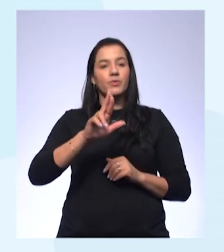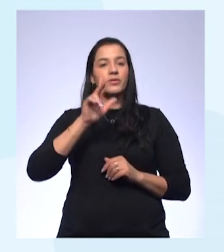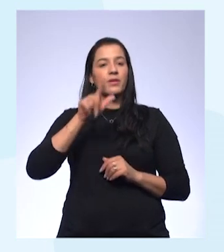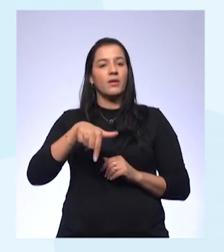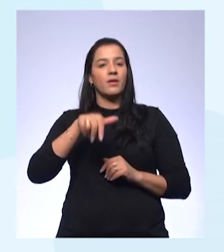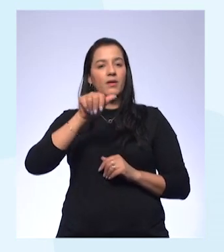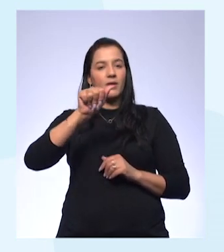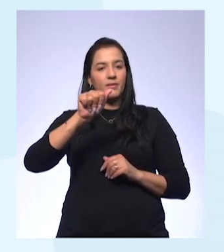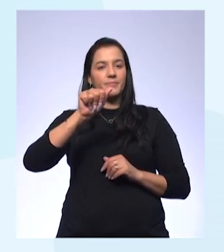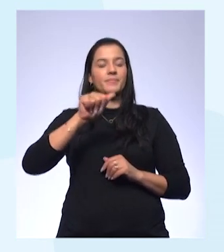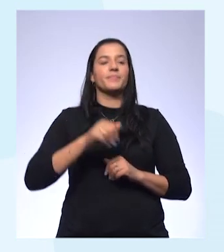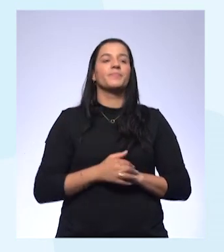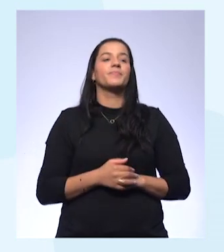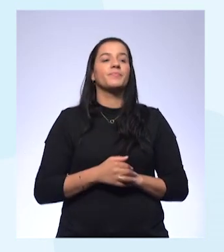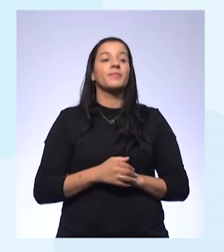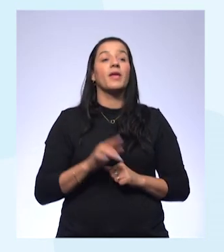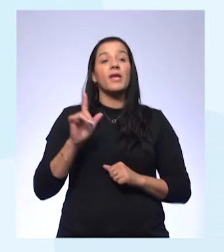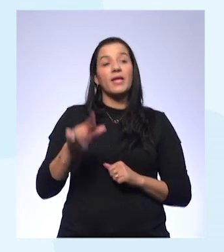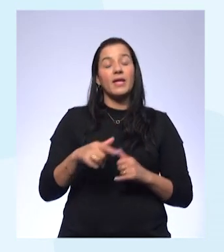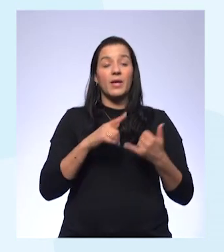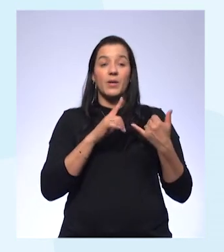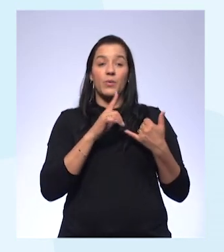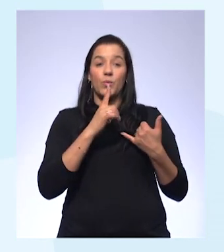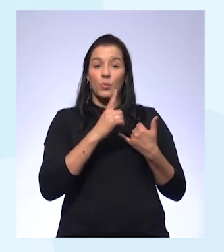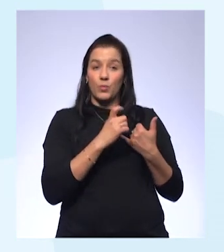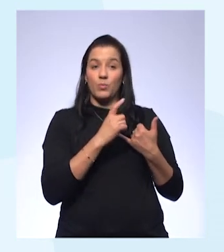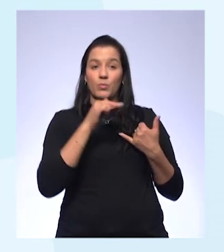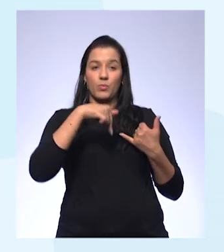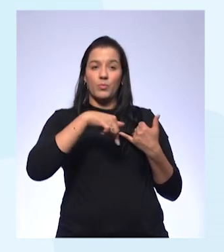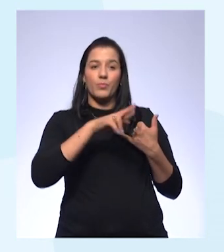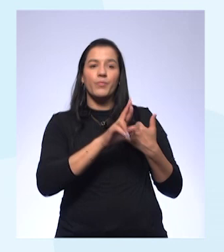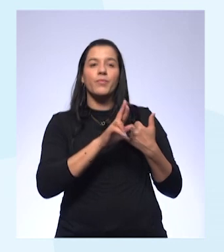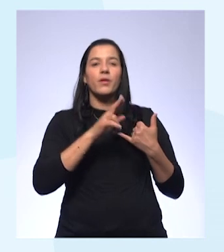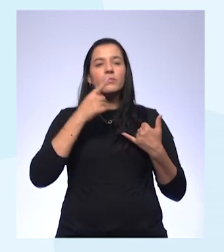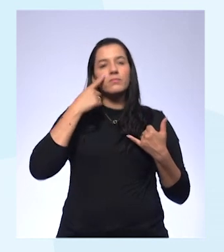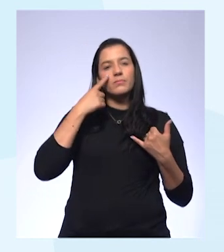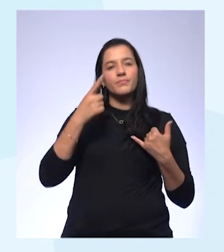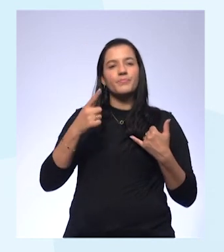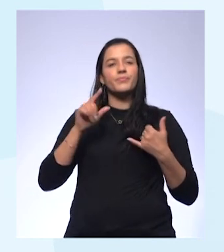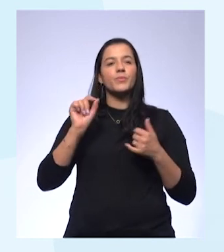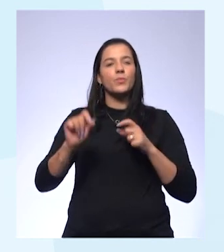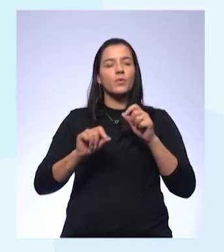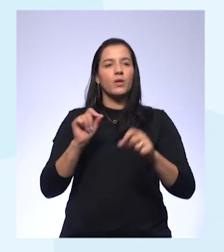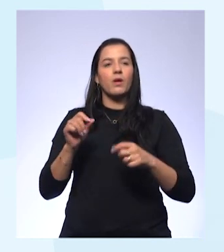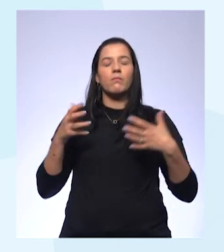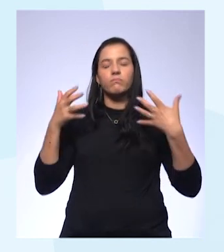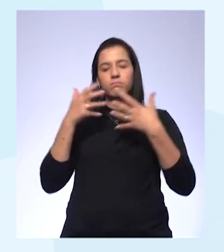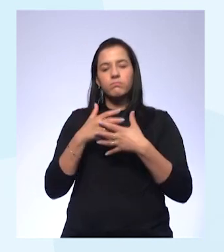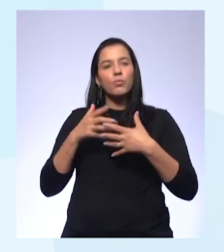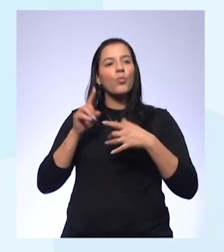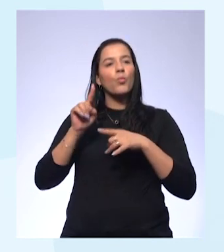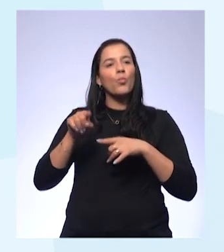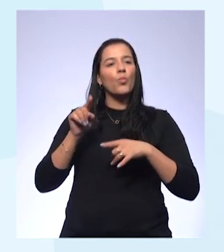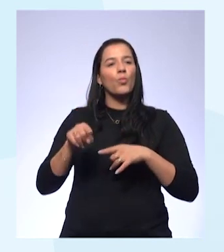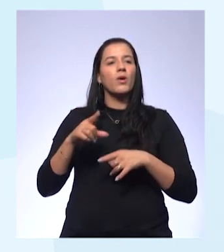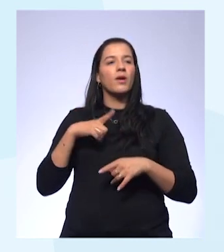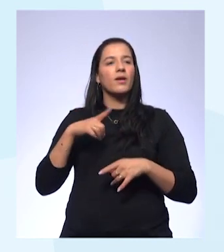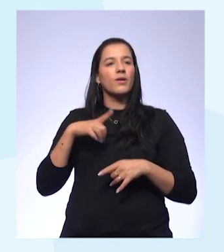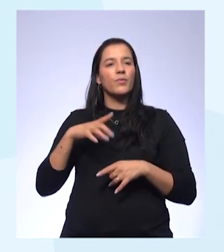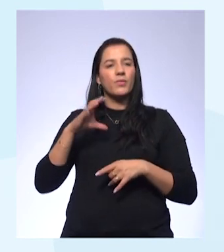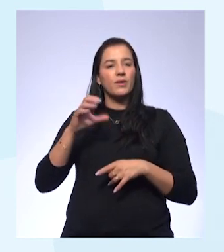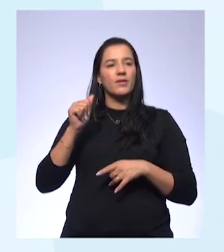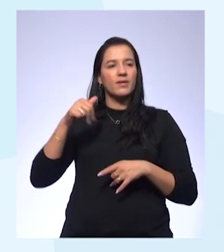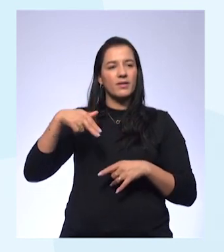né? Quem acessou ali o QR Code viu que o conceito de despotismo do Kant é quando o governo em que o chefe de Estado